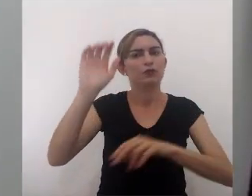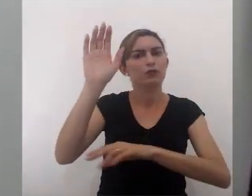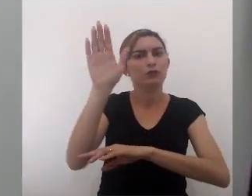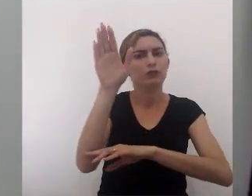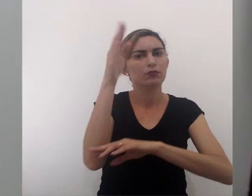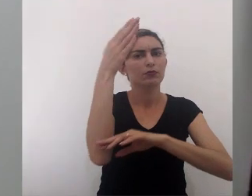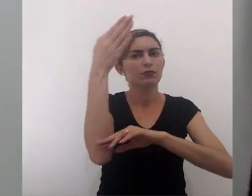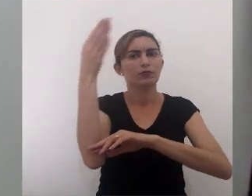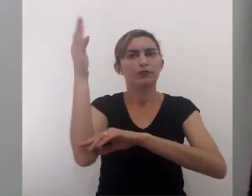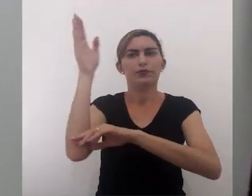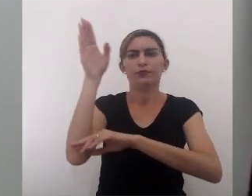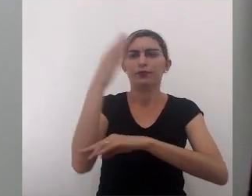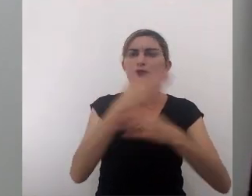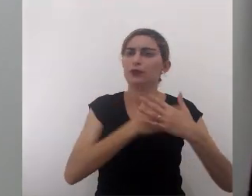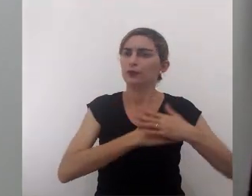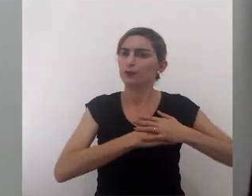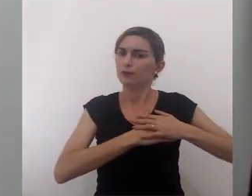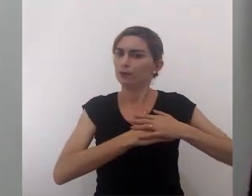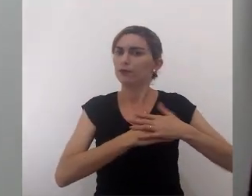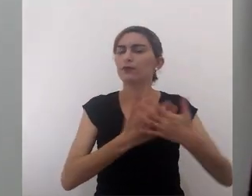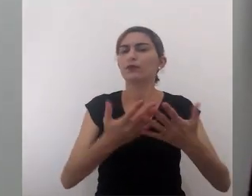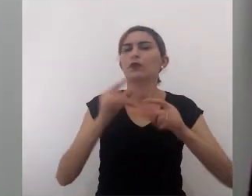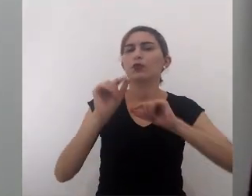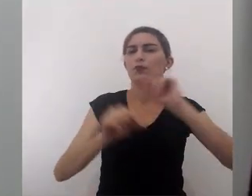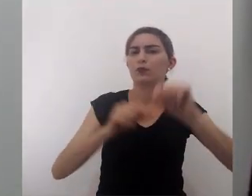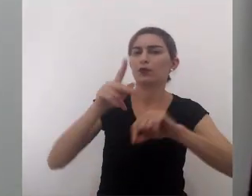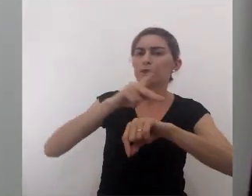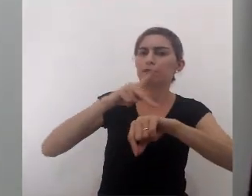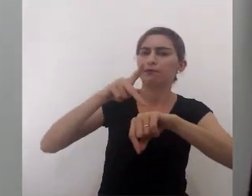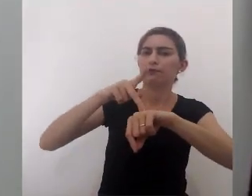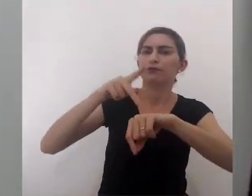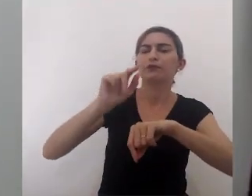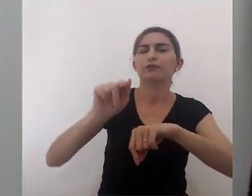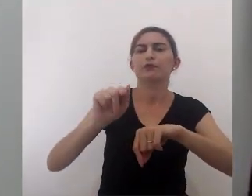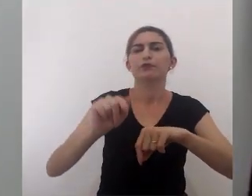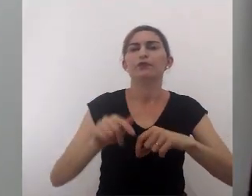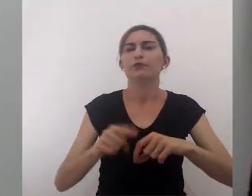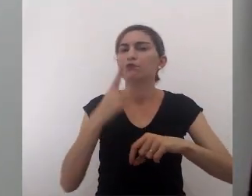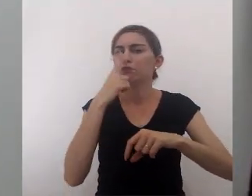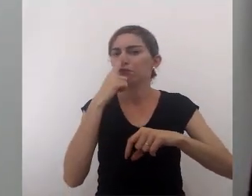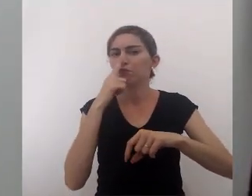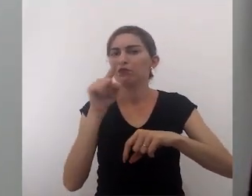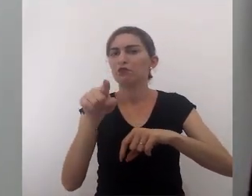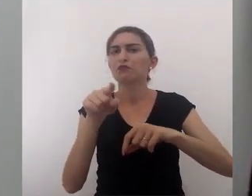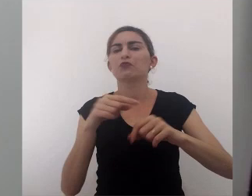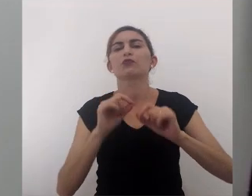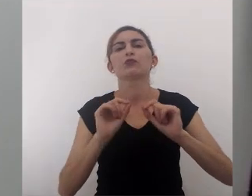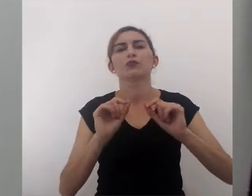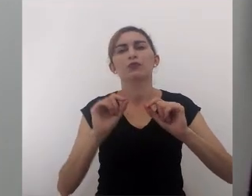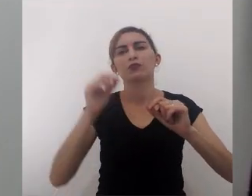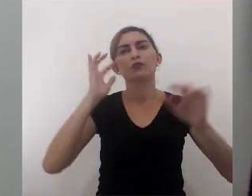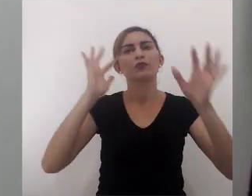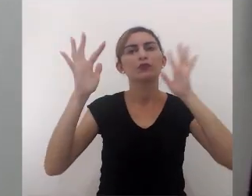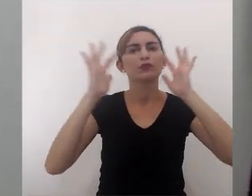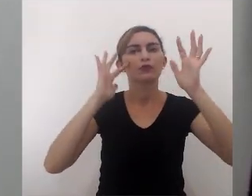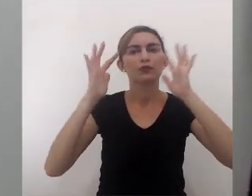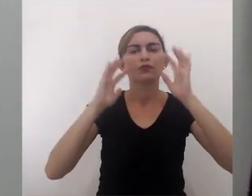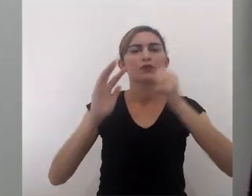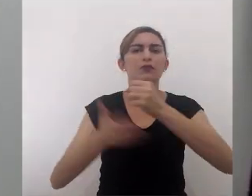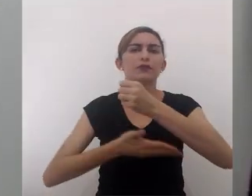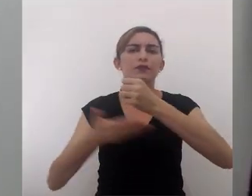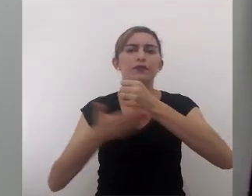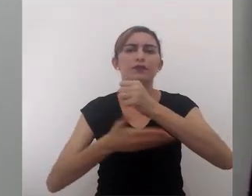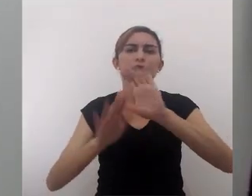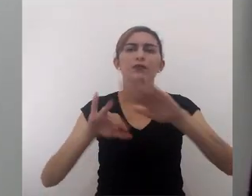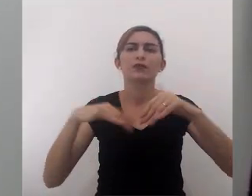nacionalismo. Então, o que é nacionalismo? Aí você vai dizer, ideologia com base